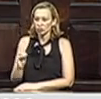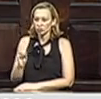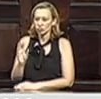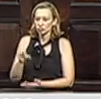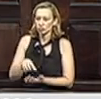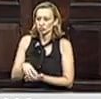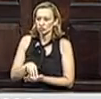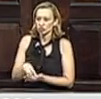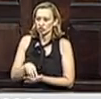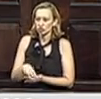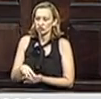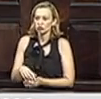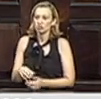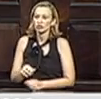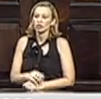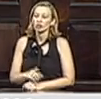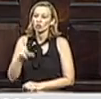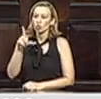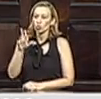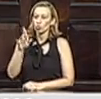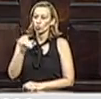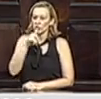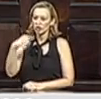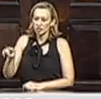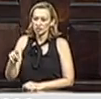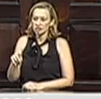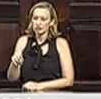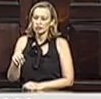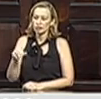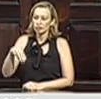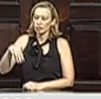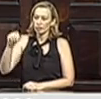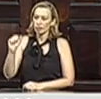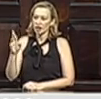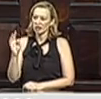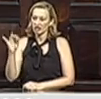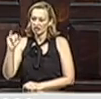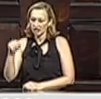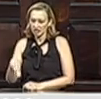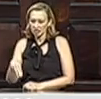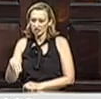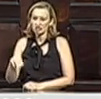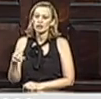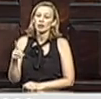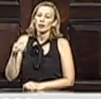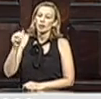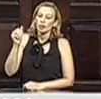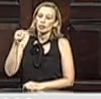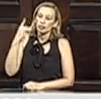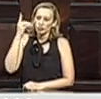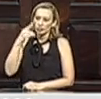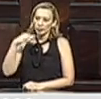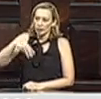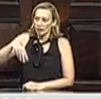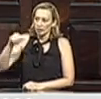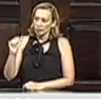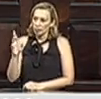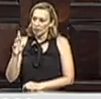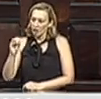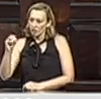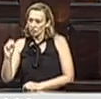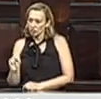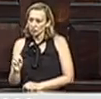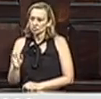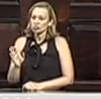Iranildo Campos, Luiz Martins, Luiz Paulo, Marcelo Simão, Marcos Abraão, Marcos Miller, Pedro Augusto, Rafael Pisciani,